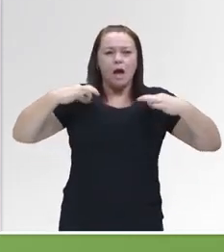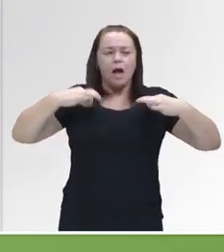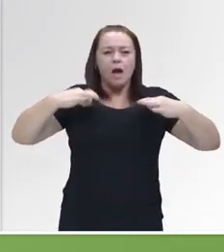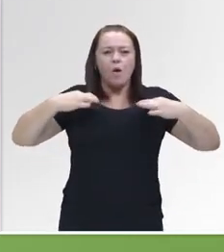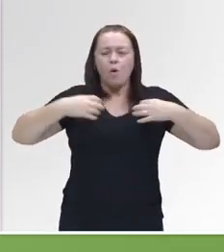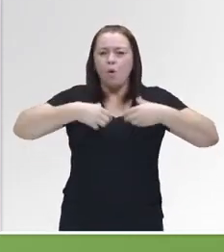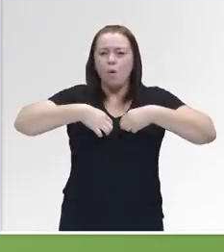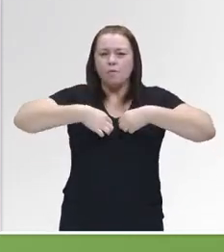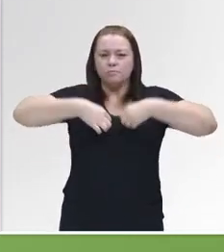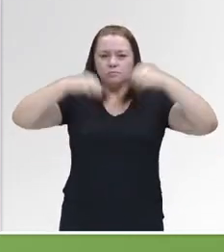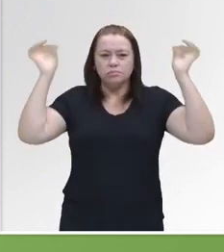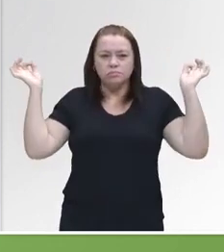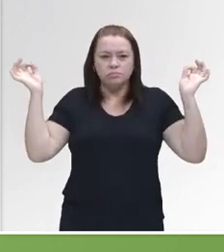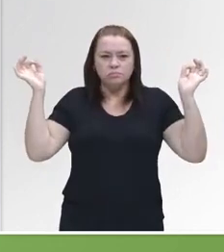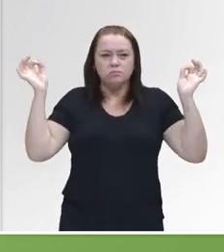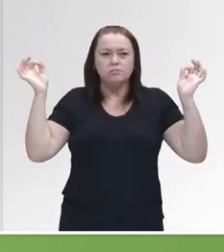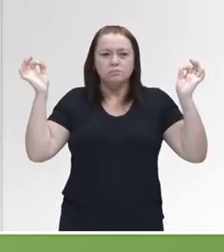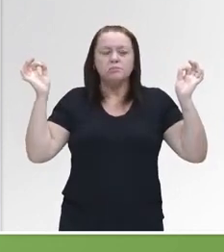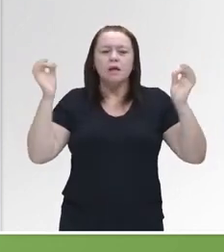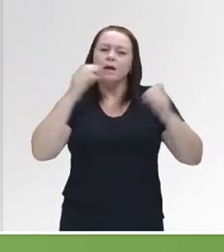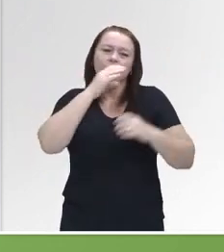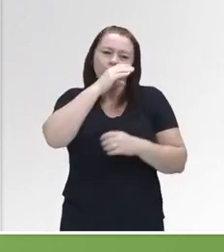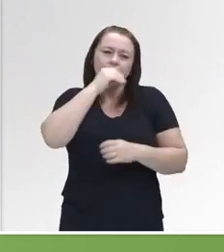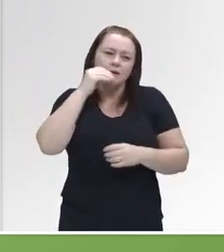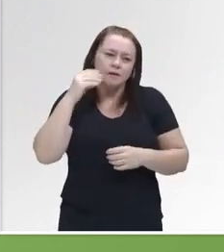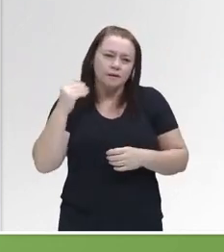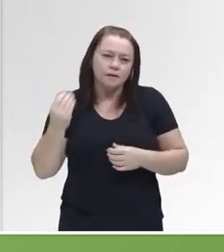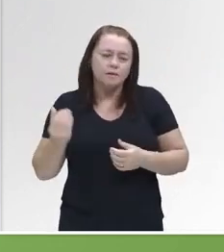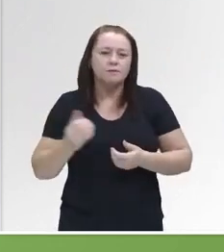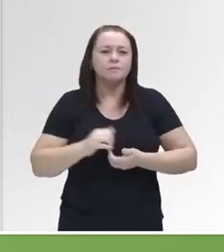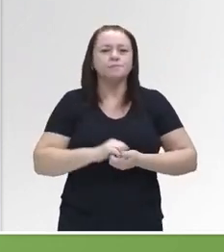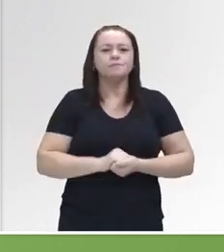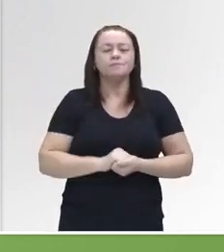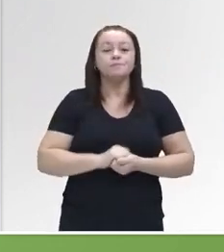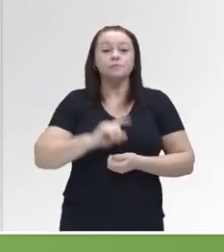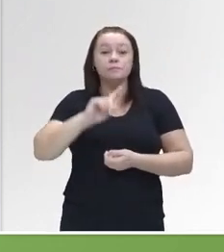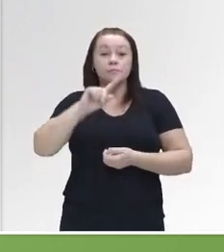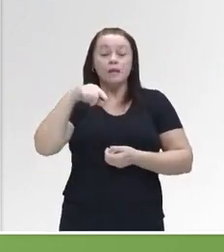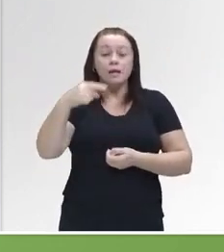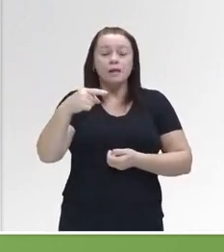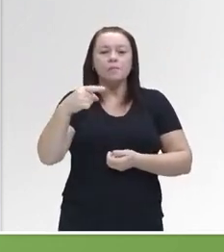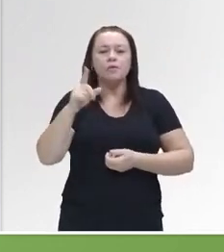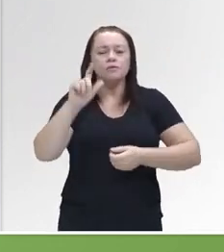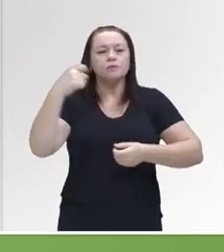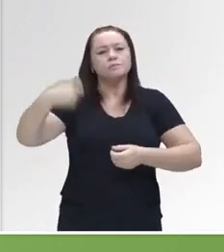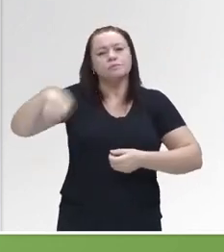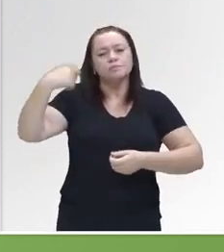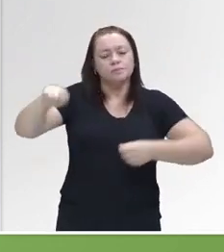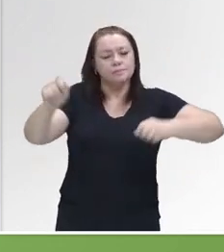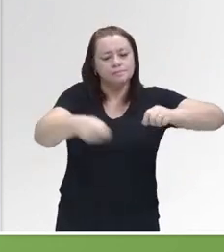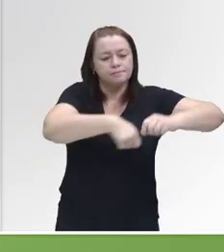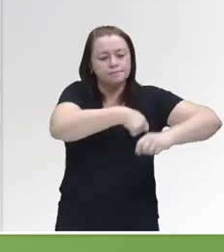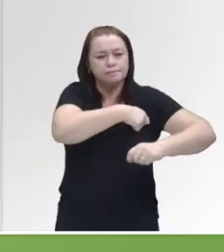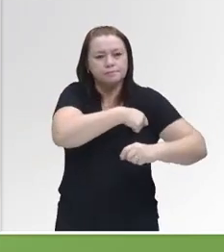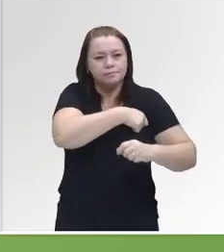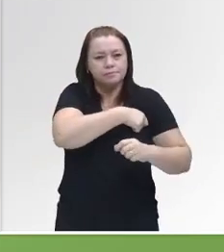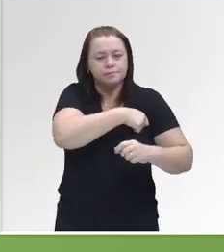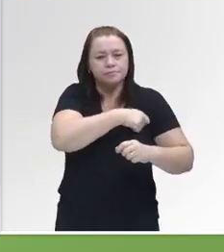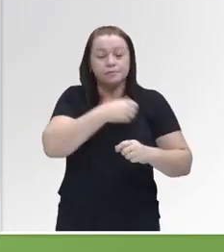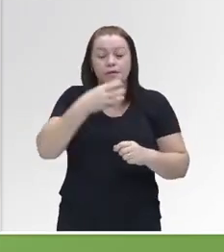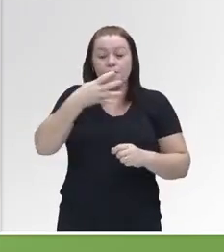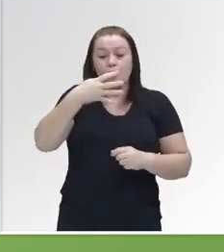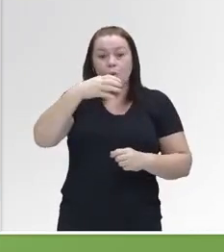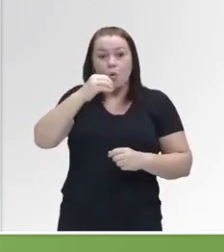uma certa forma muito confortável. E aí você vai fazer a medição de temperatura, né? Acima de